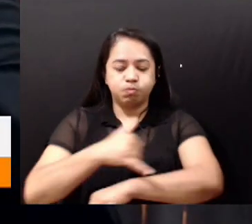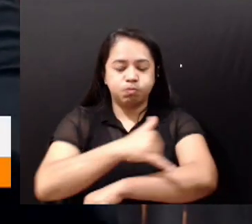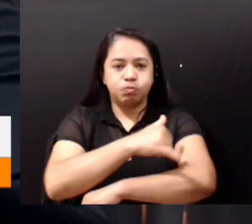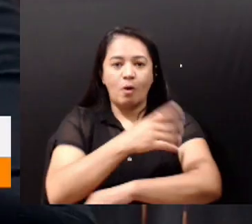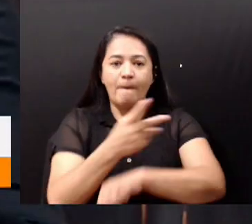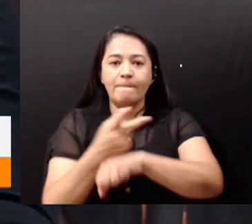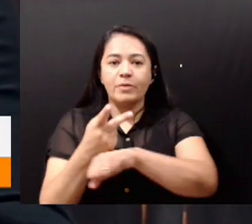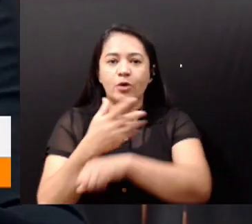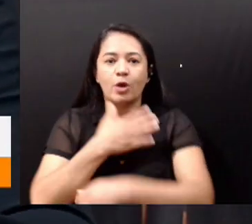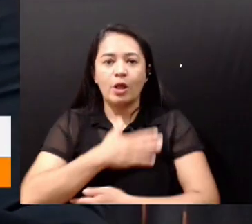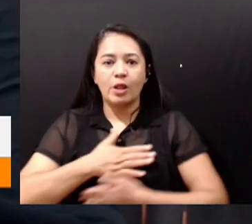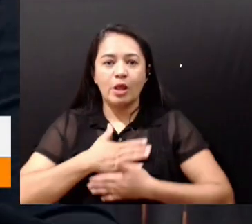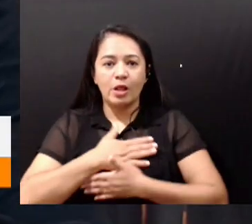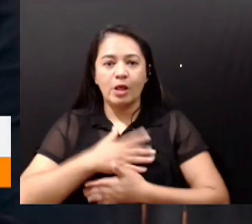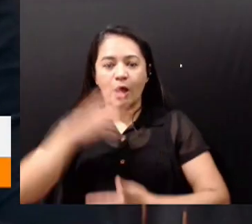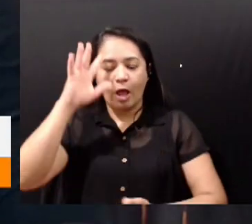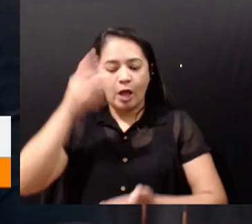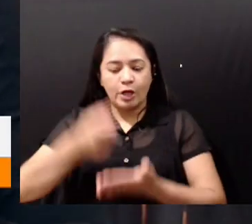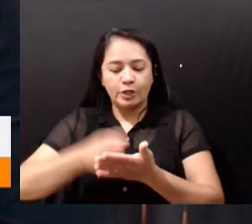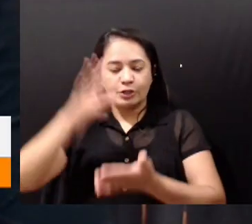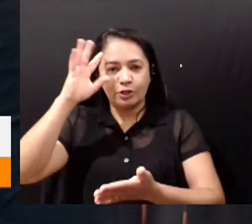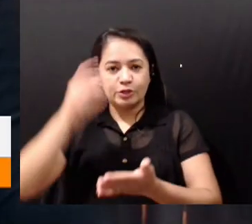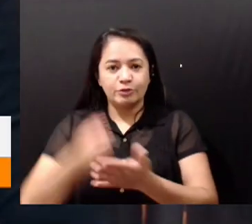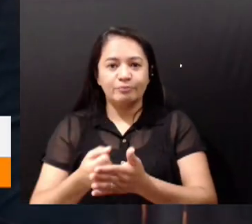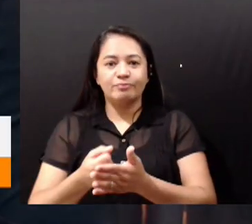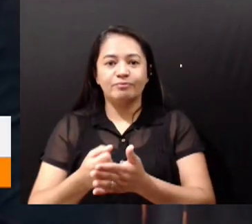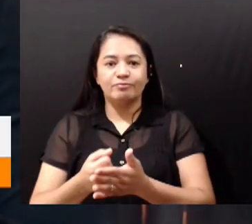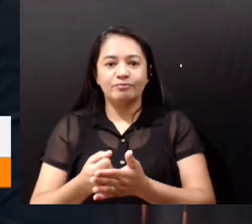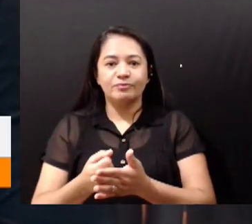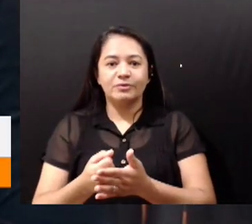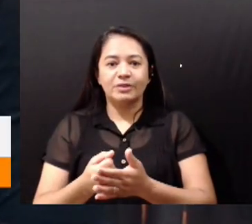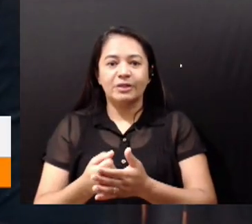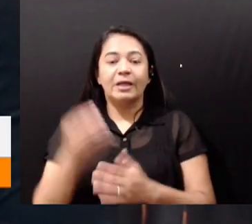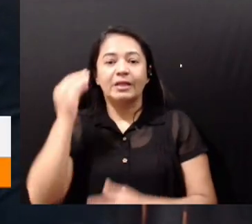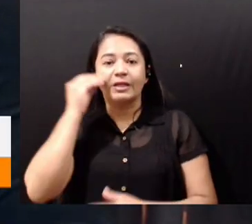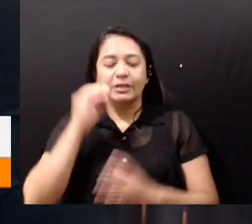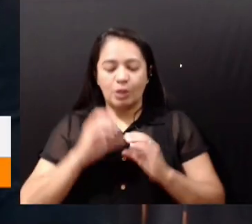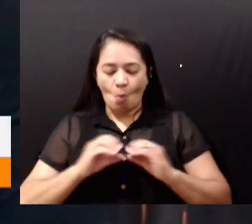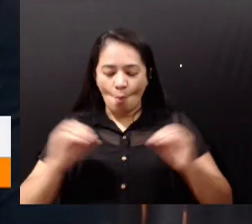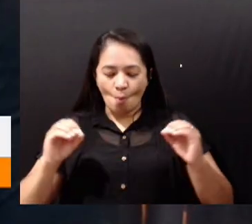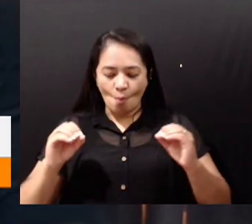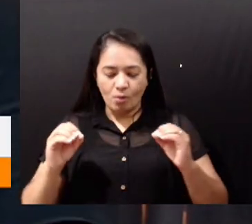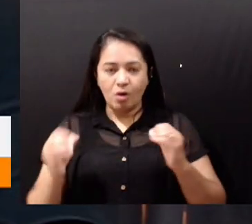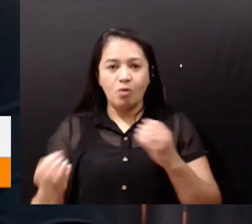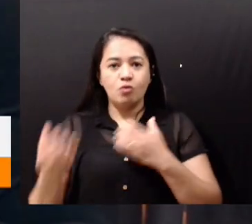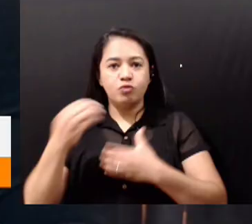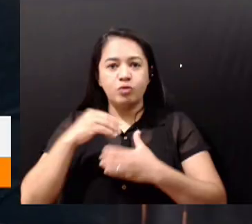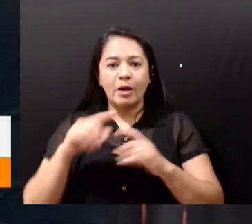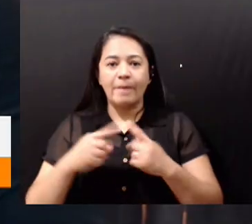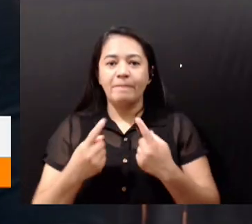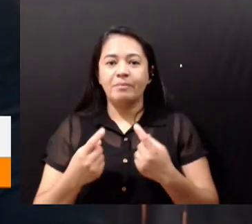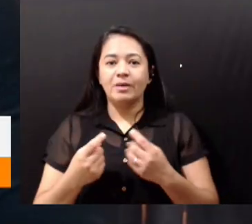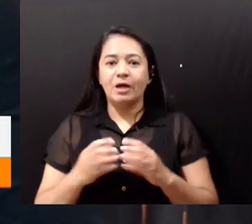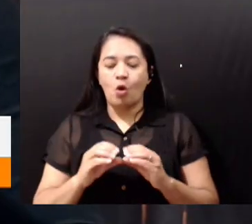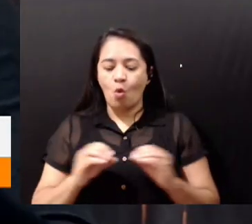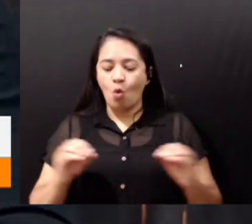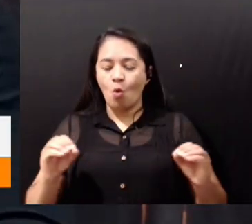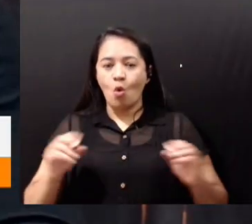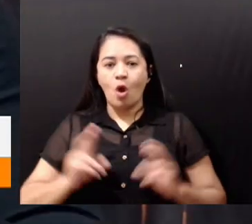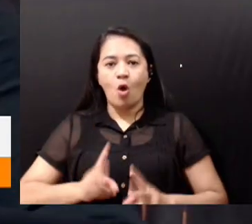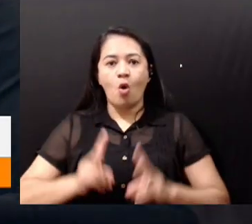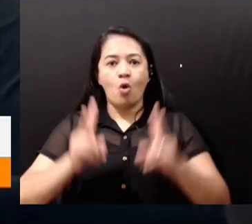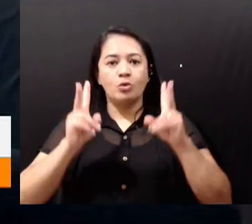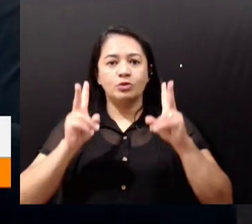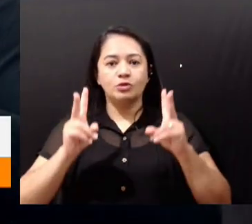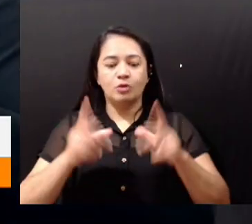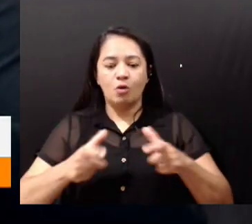de resolver algo, preenchendo aquele vazio. Só que eu não preenchi, aquela dor ficou ainda maior, eu chego